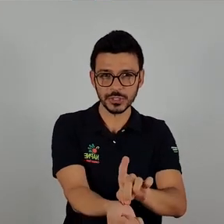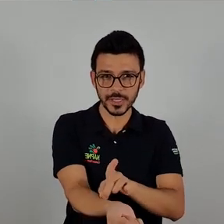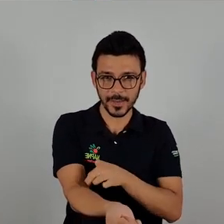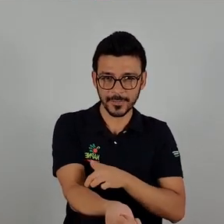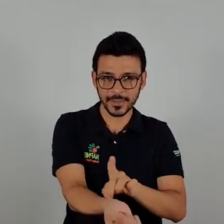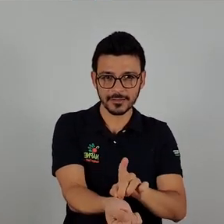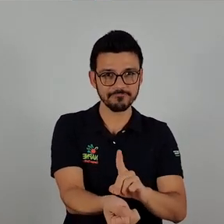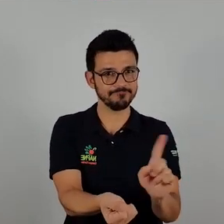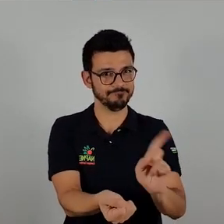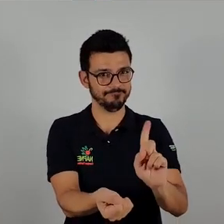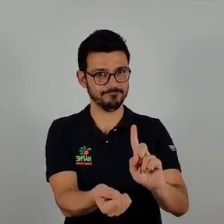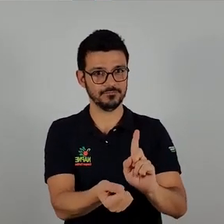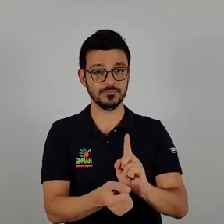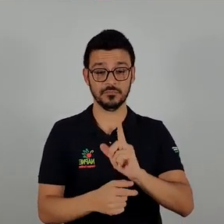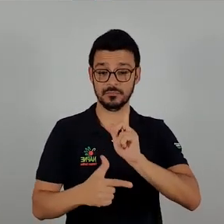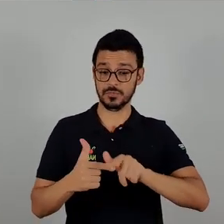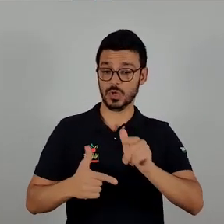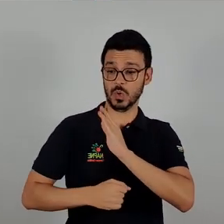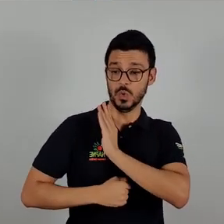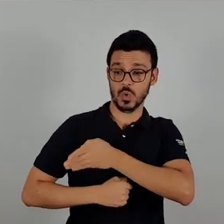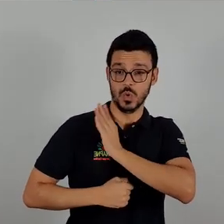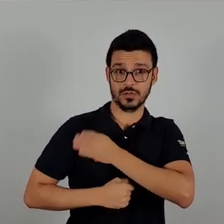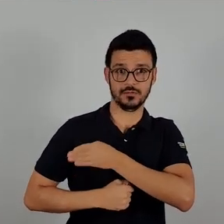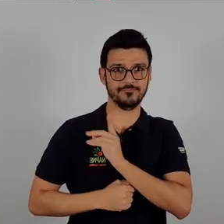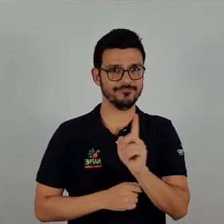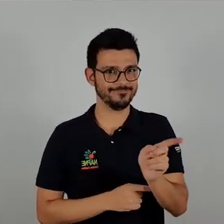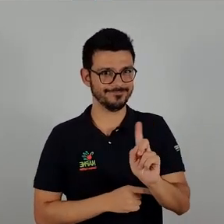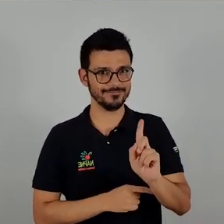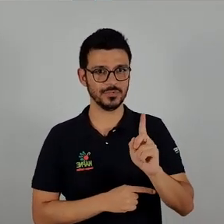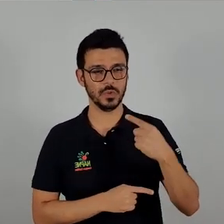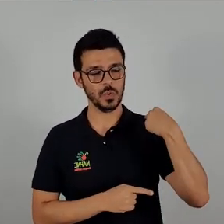Com isso a gente trata a causa e não a consequência